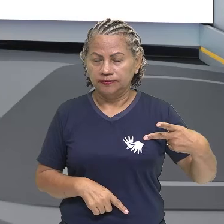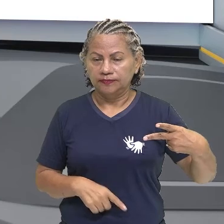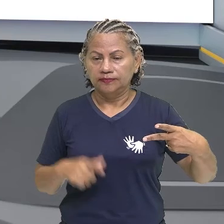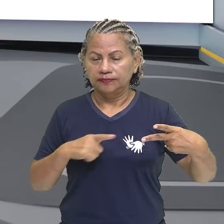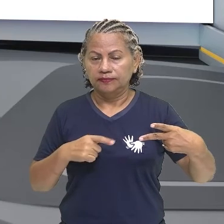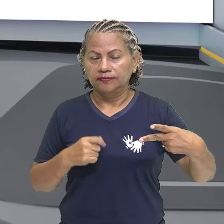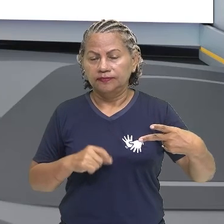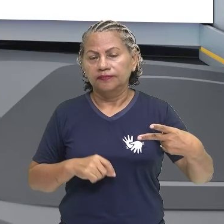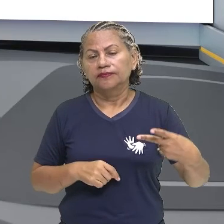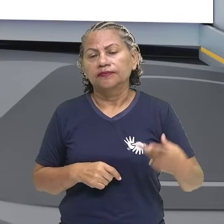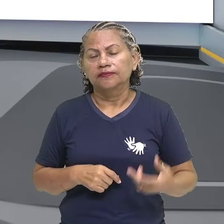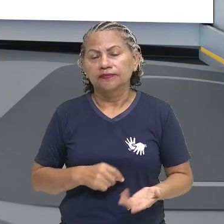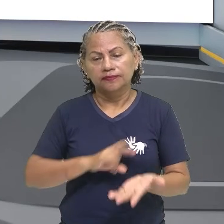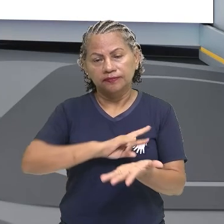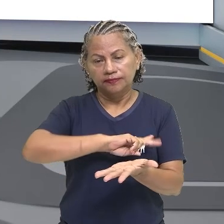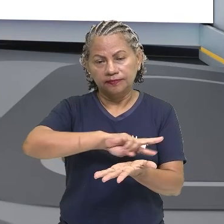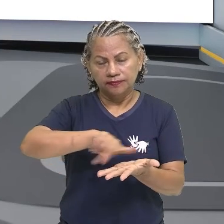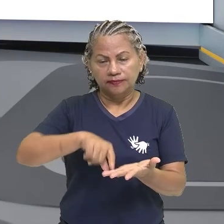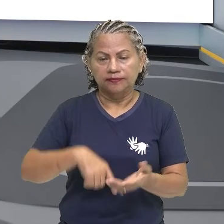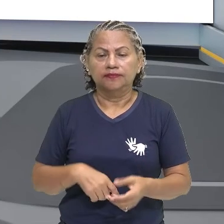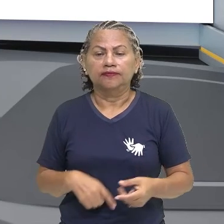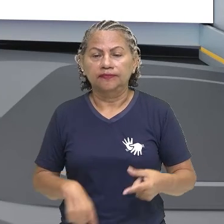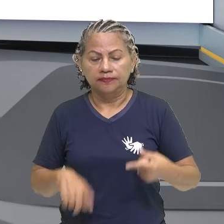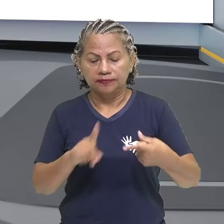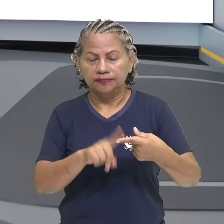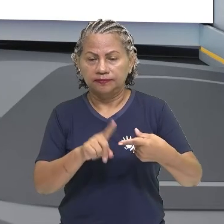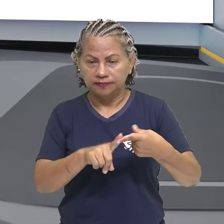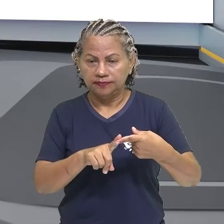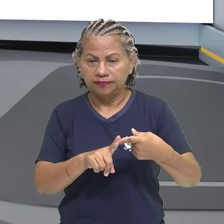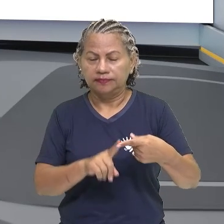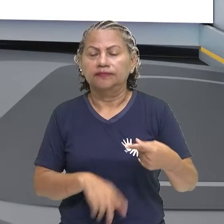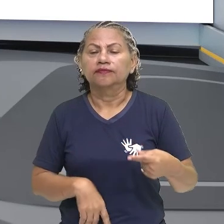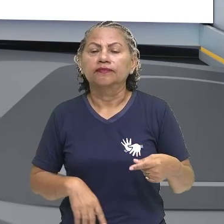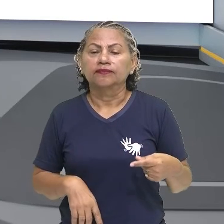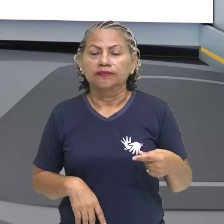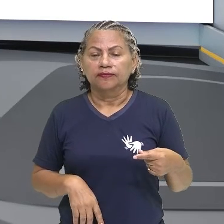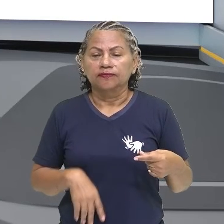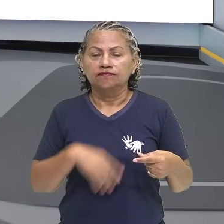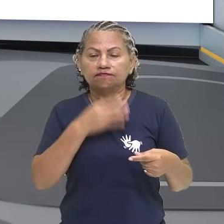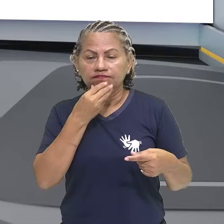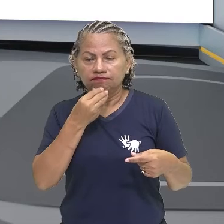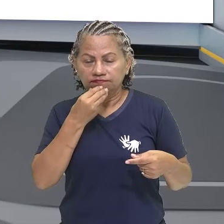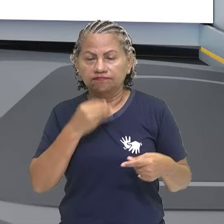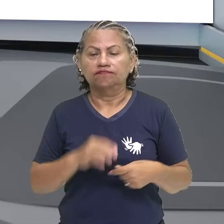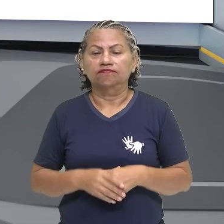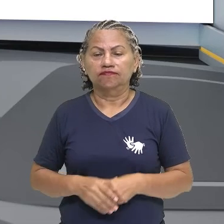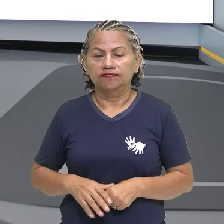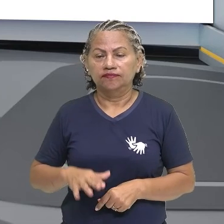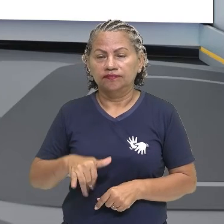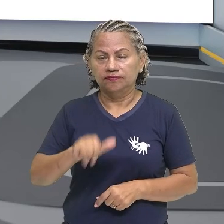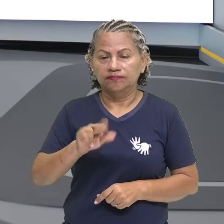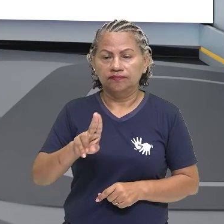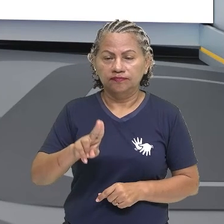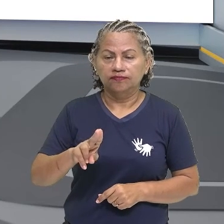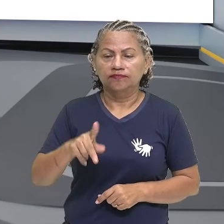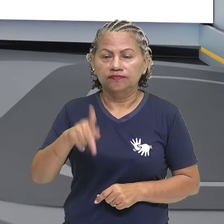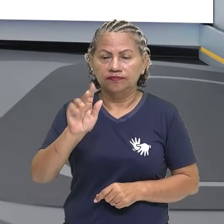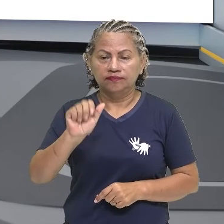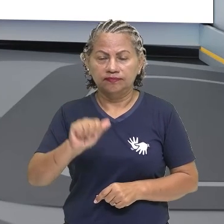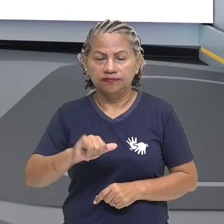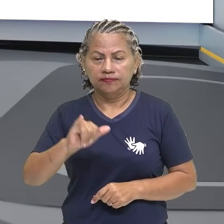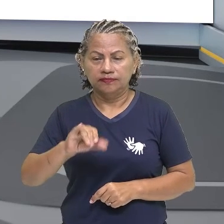vários métodos, mas um sul-coreano chamado de Yu Kai-cho desenvolveu um